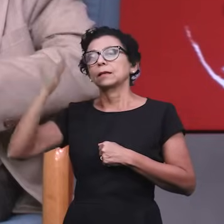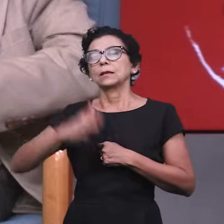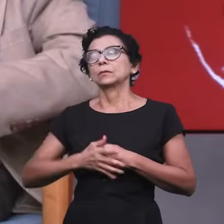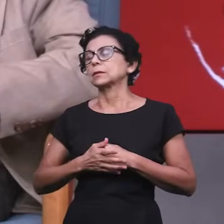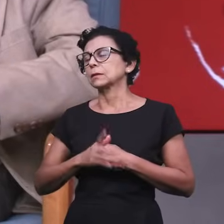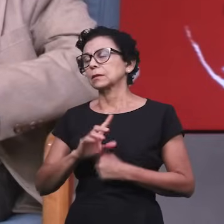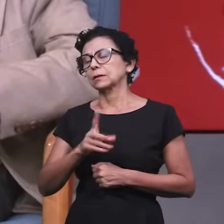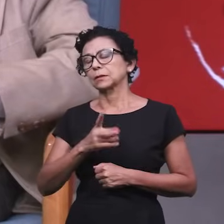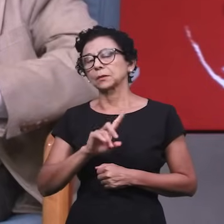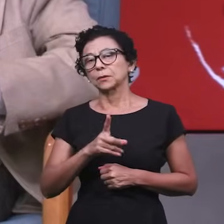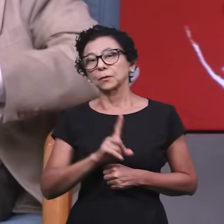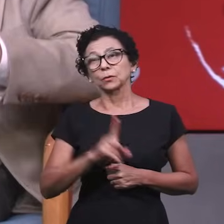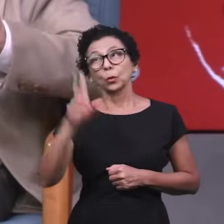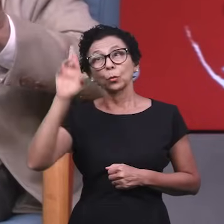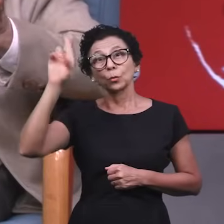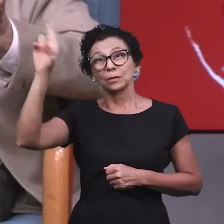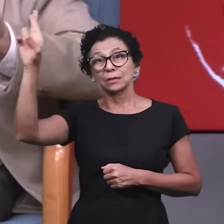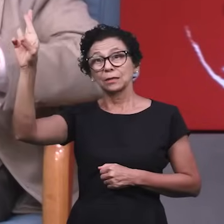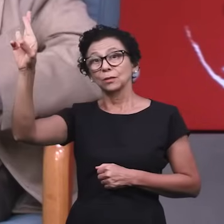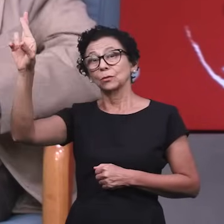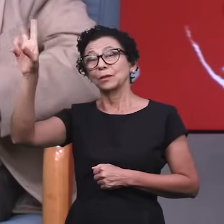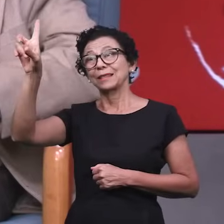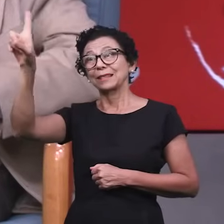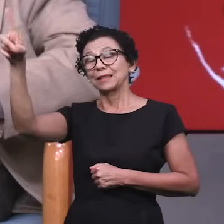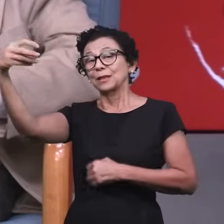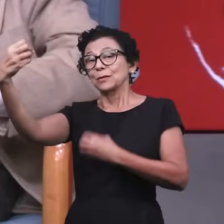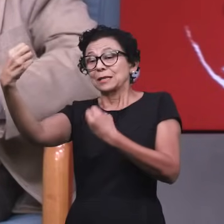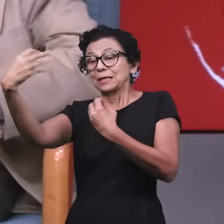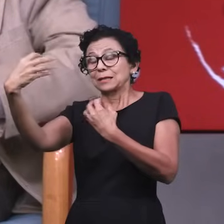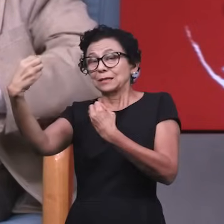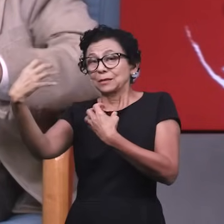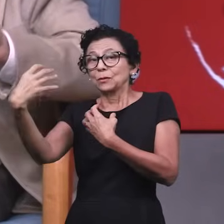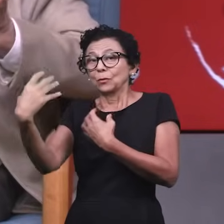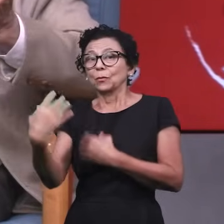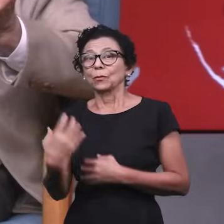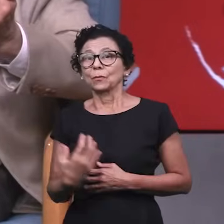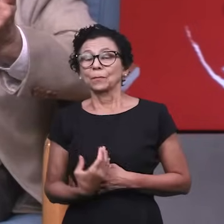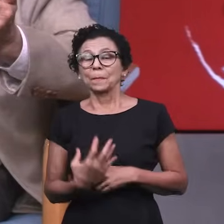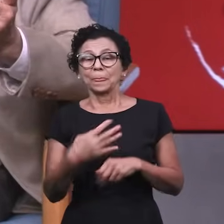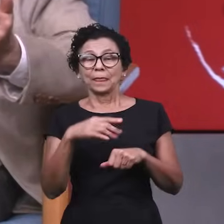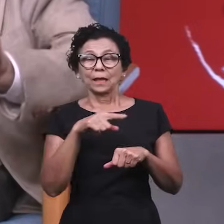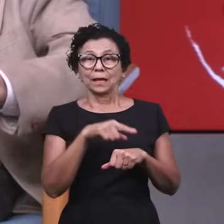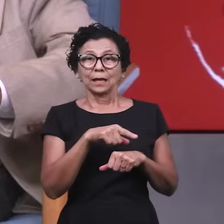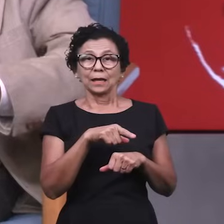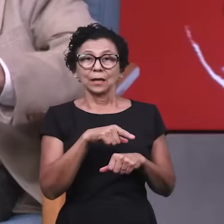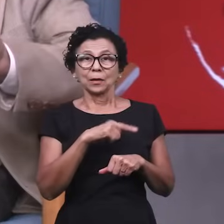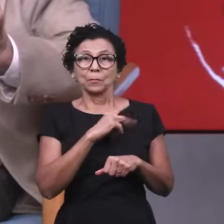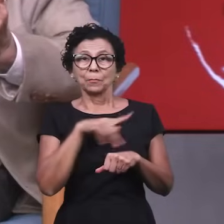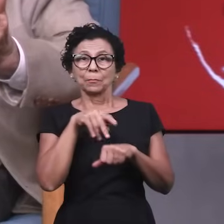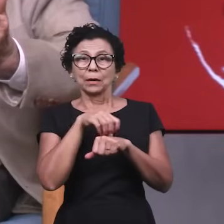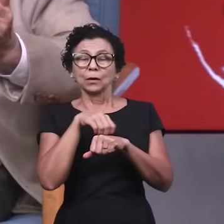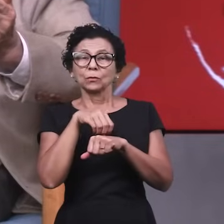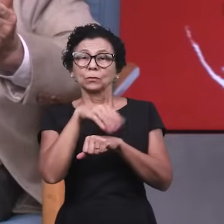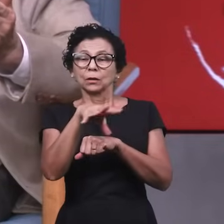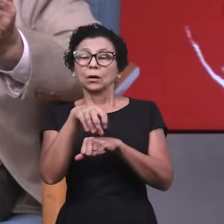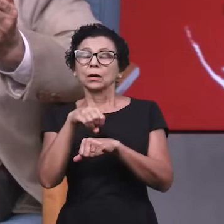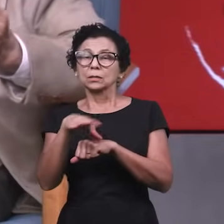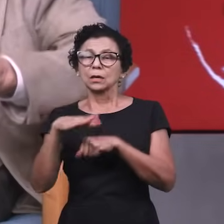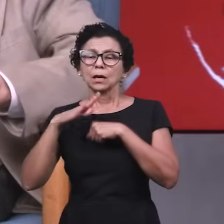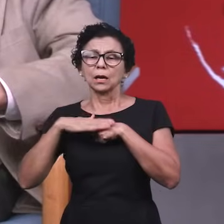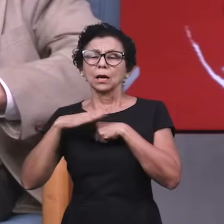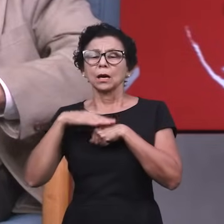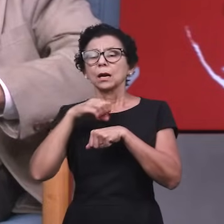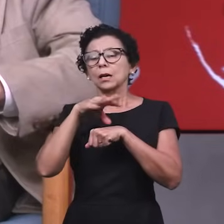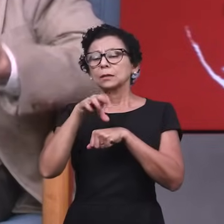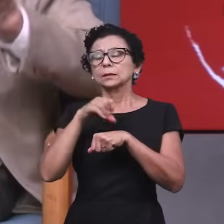não é exatamente isso. Então ele mostra ali que ele, tudo aquilo que ele ensina é por